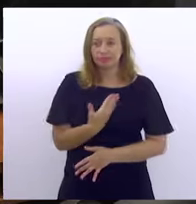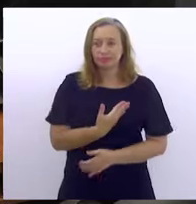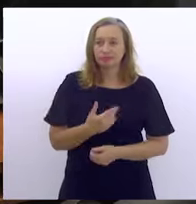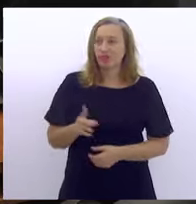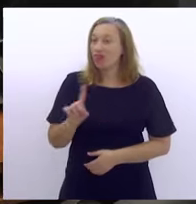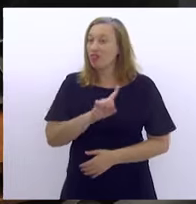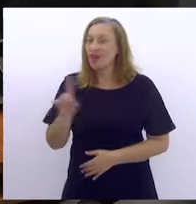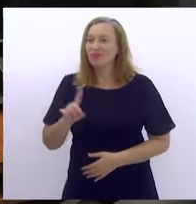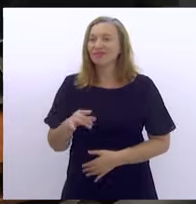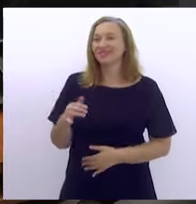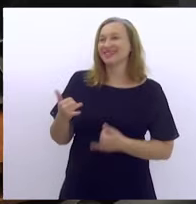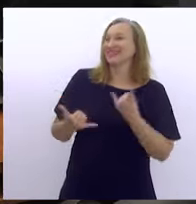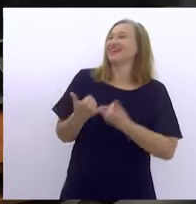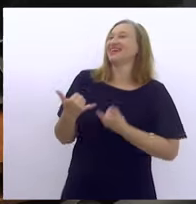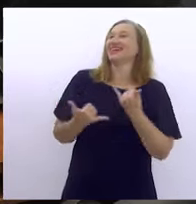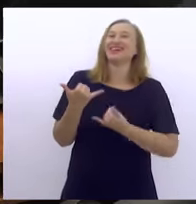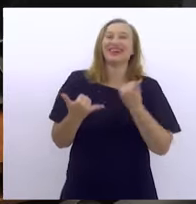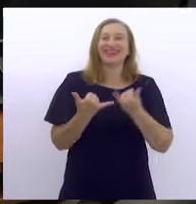Não, sacanagem.